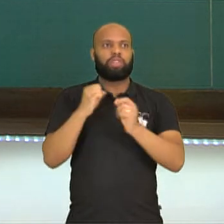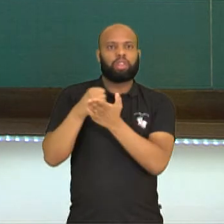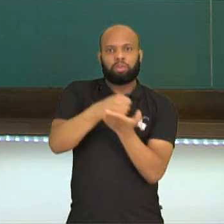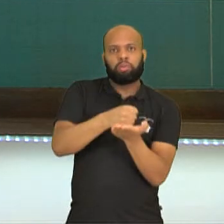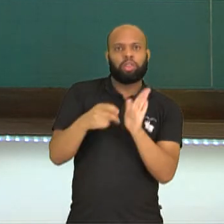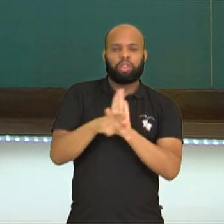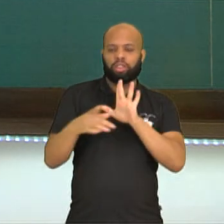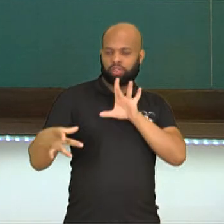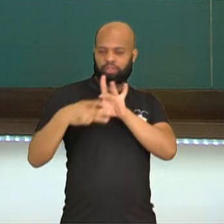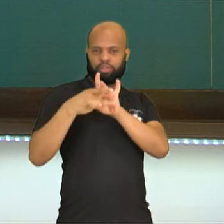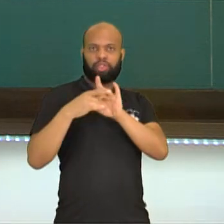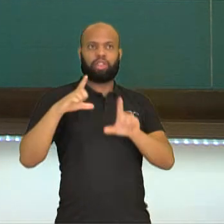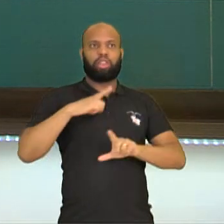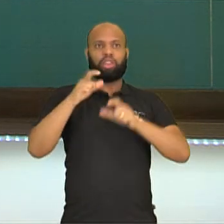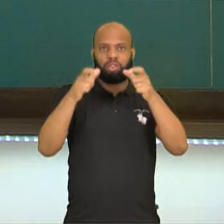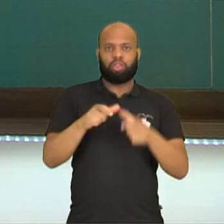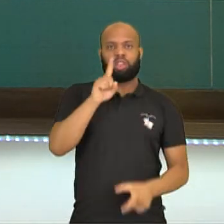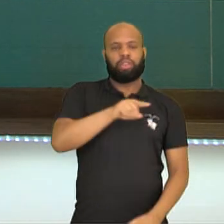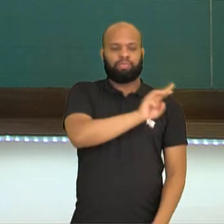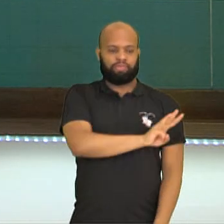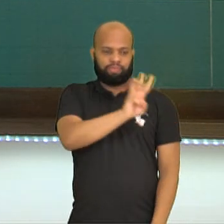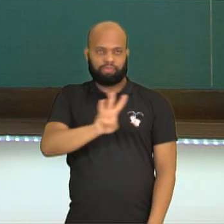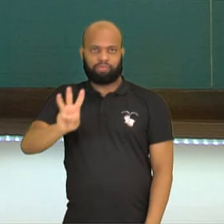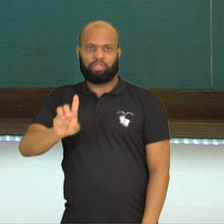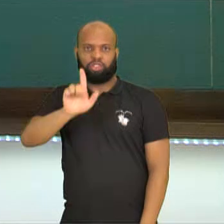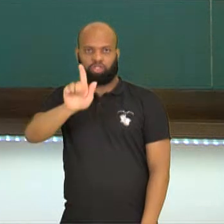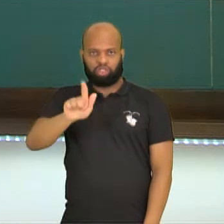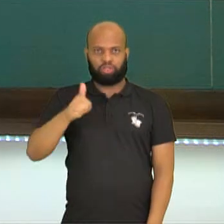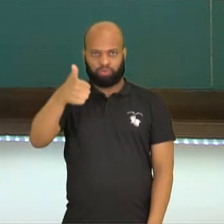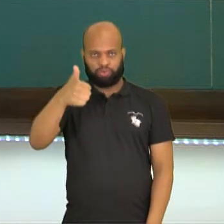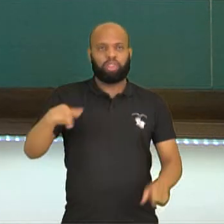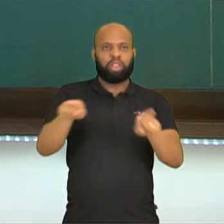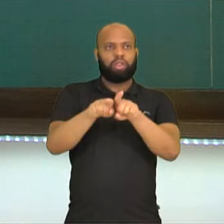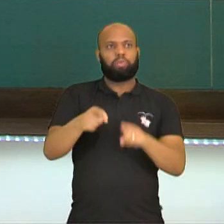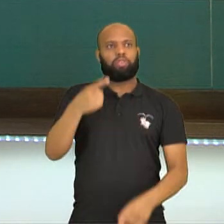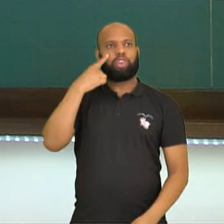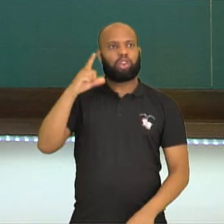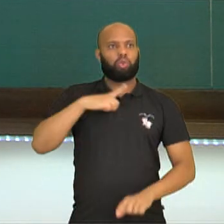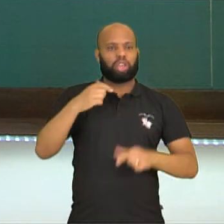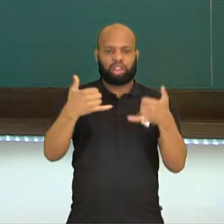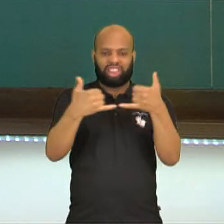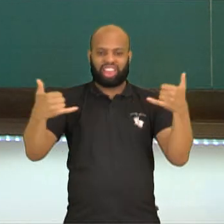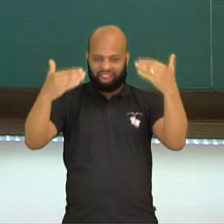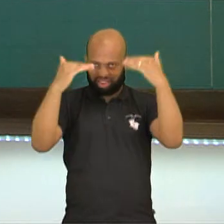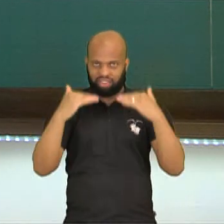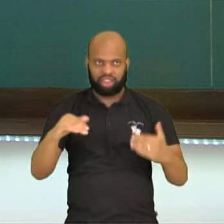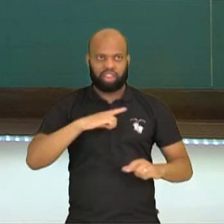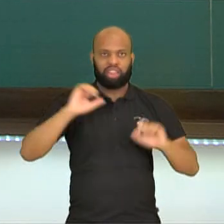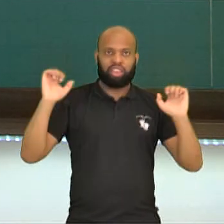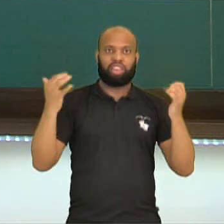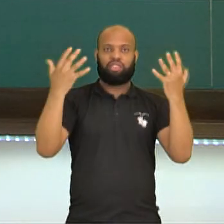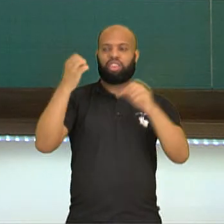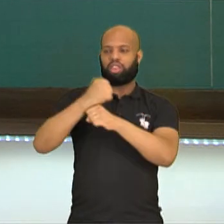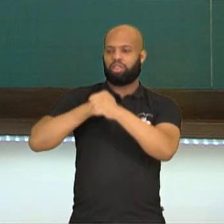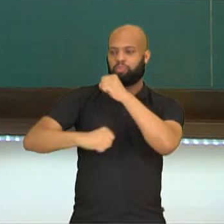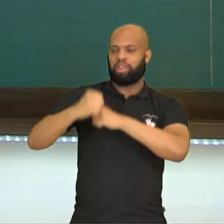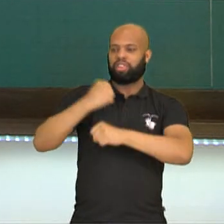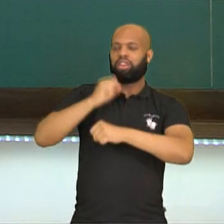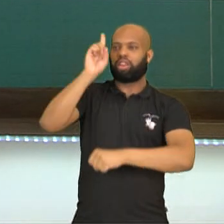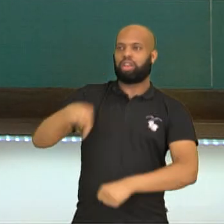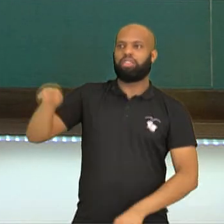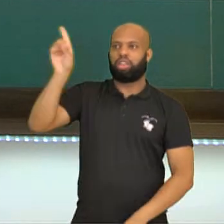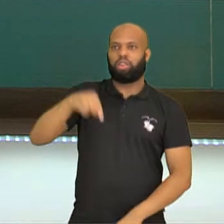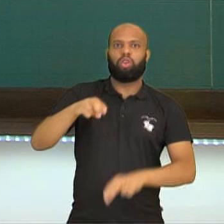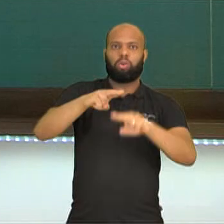onde é vinculado, né? Na plataforma do G1. Atentem ainda a linha fina, né? Evento do ano passado foi cancelado